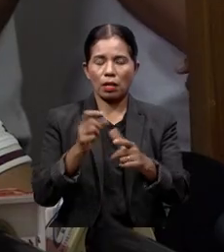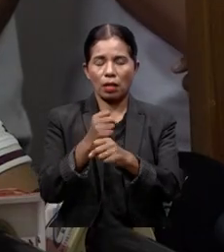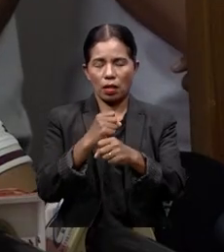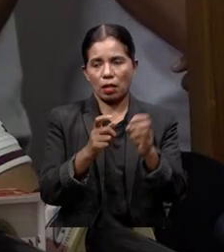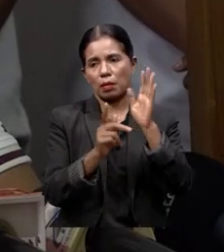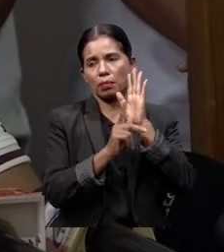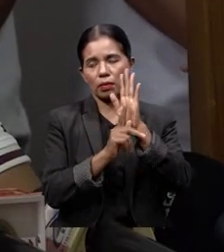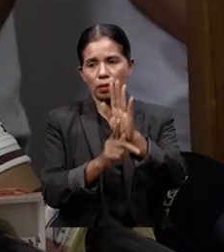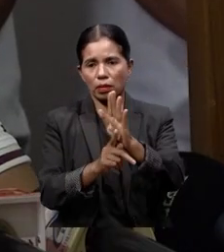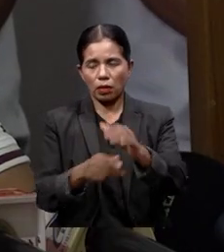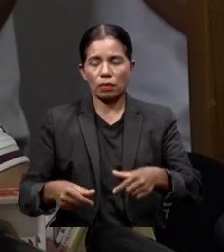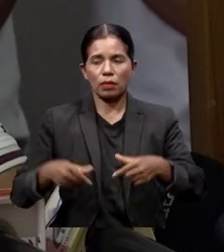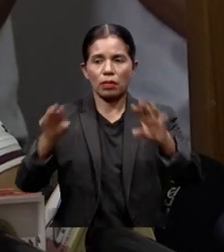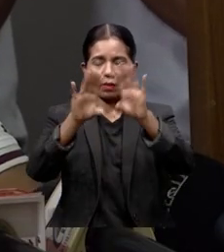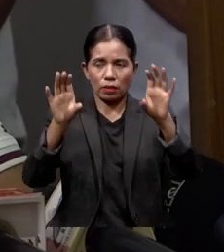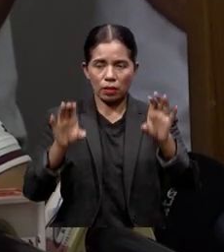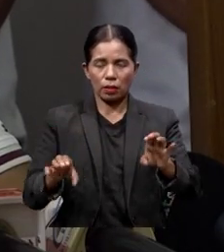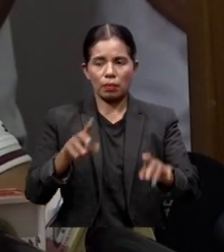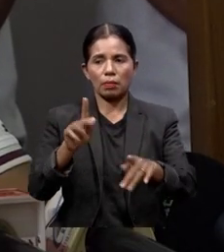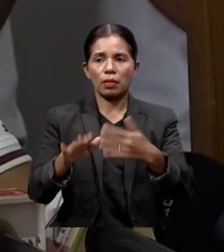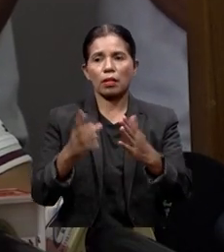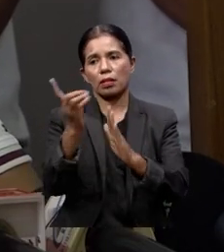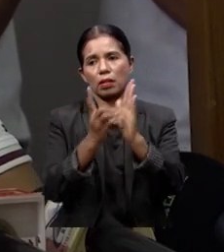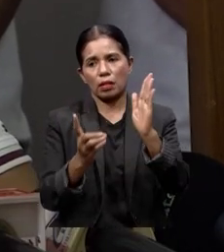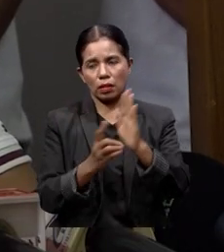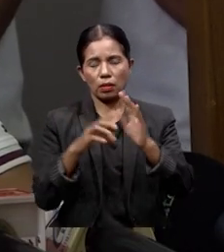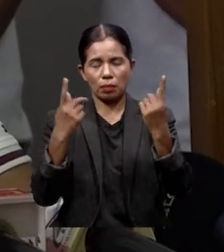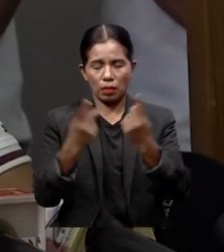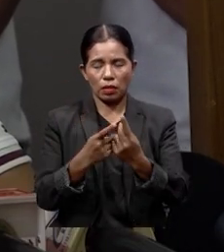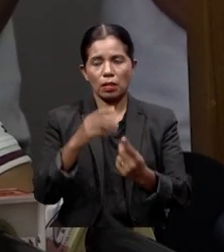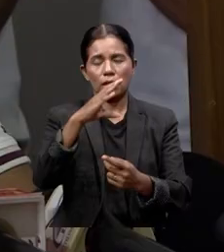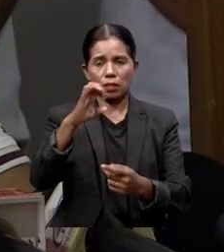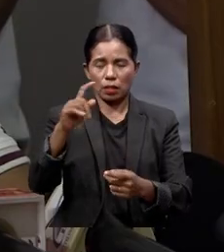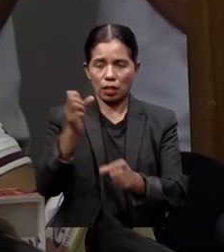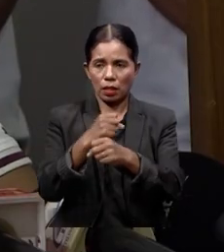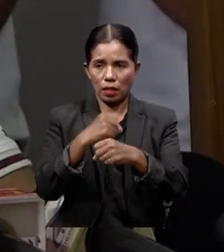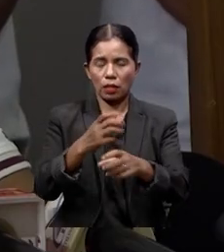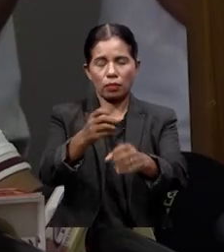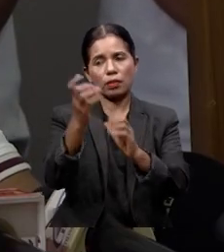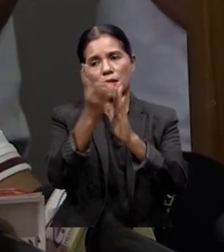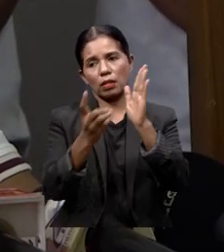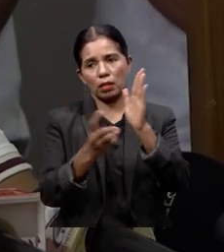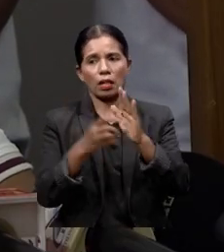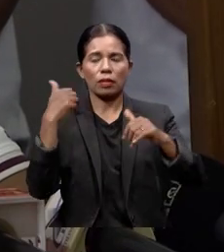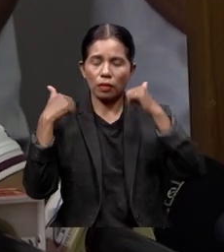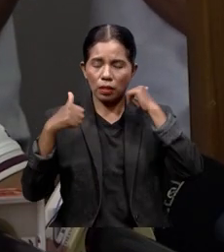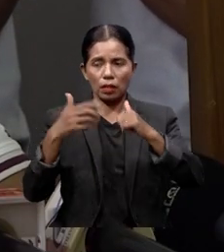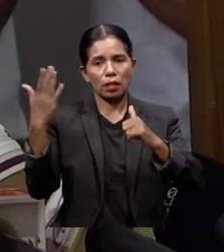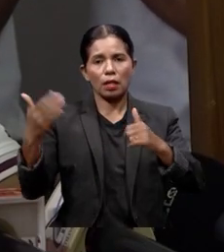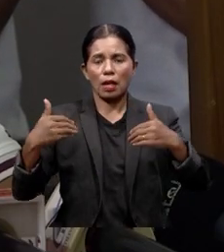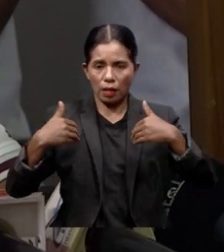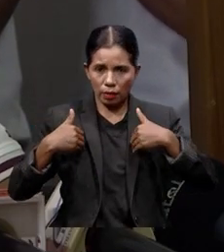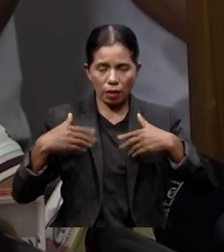promoção, no mo for certificado do investidor. Base de dados empresarial da Câmara de Comércio lança, né? A tu foto e faldar as atividades e recampo e a única